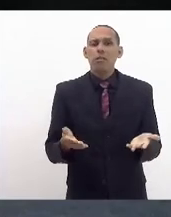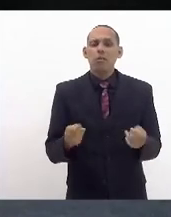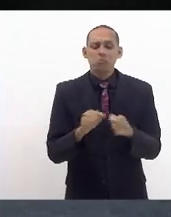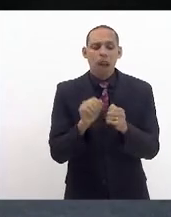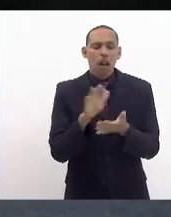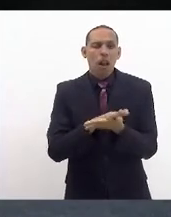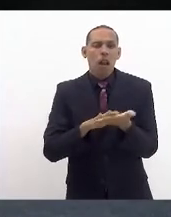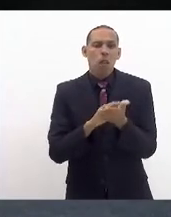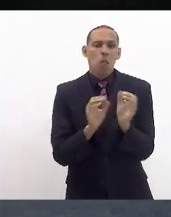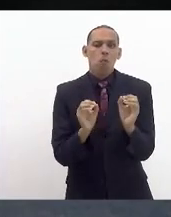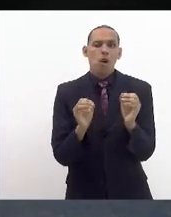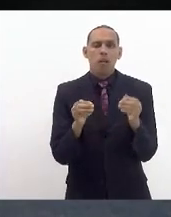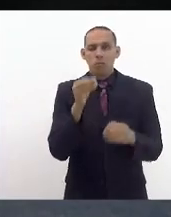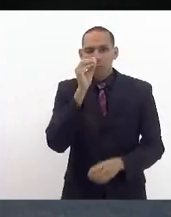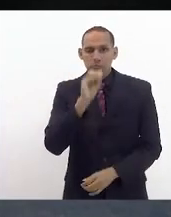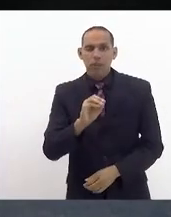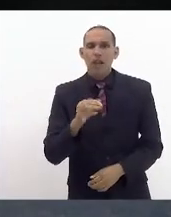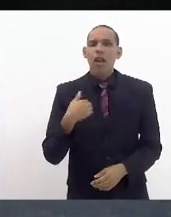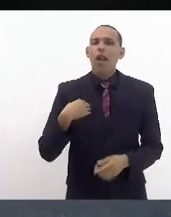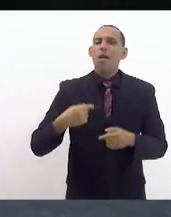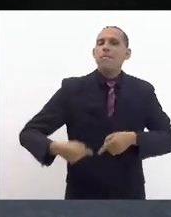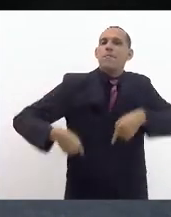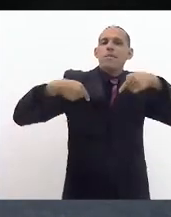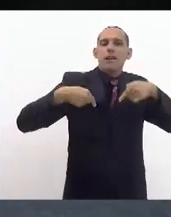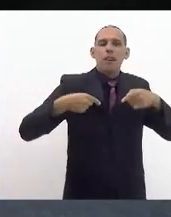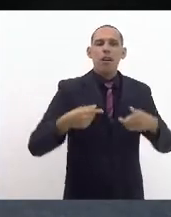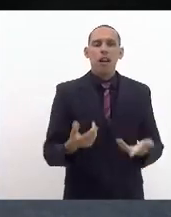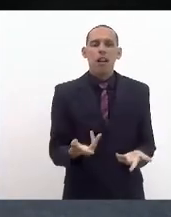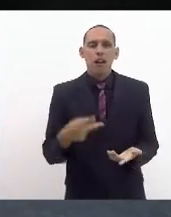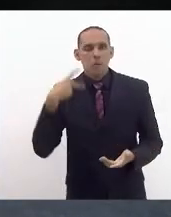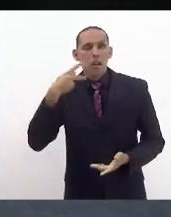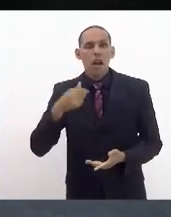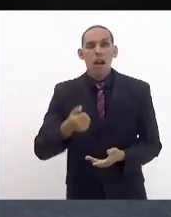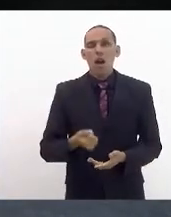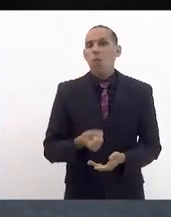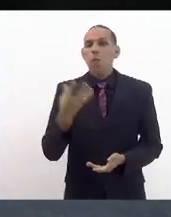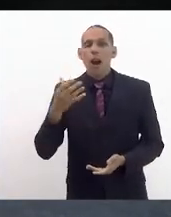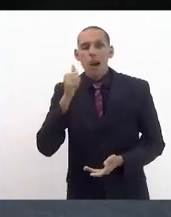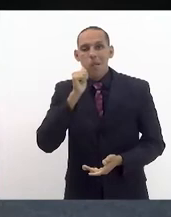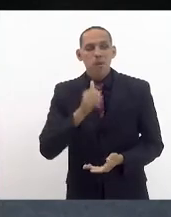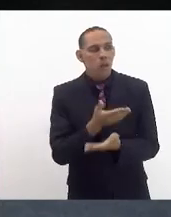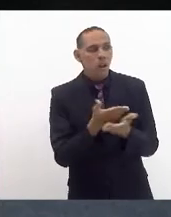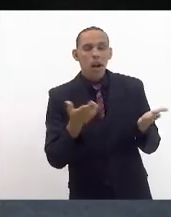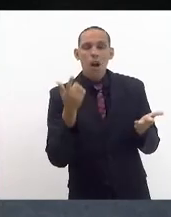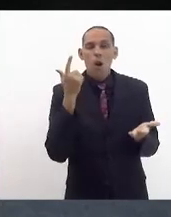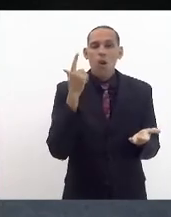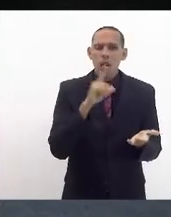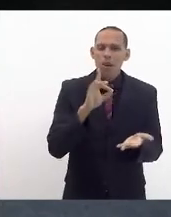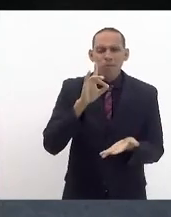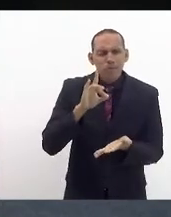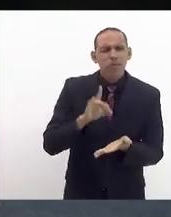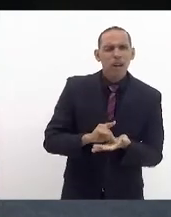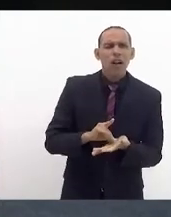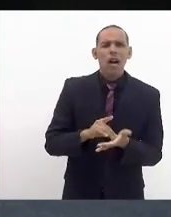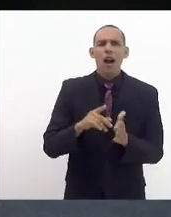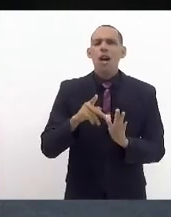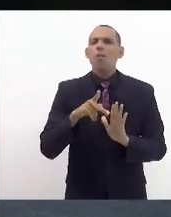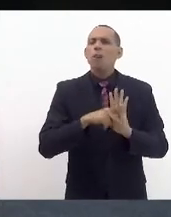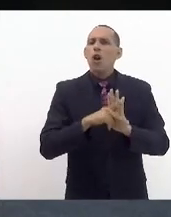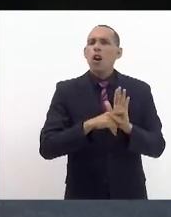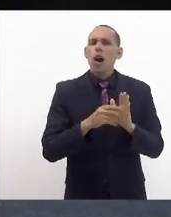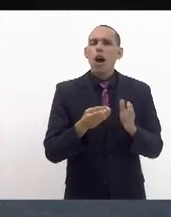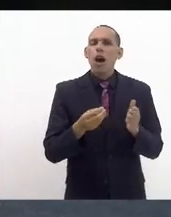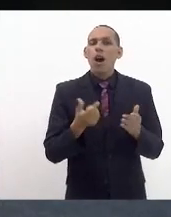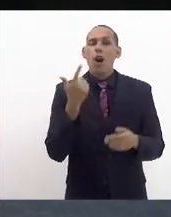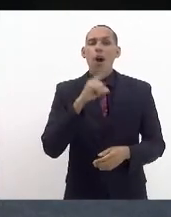prática. Eu desafio aqui quantas parlamentares mulheres conseguem, de fato, colocar os seus projetos